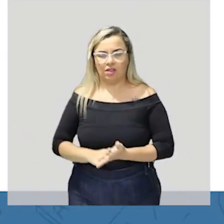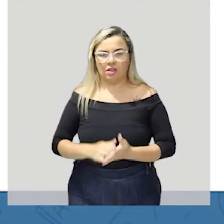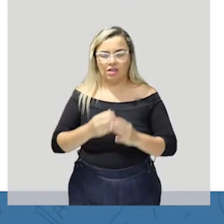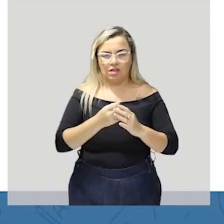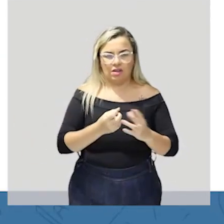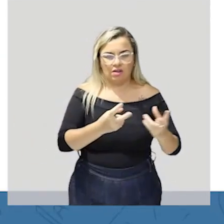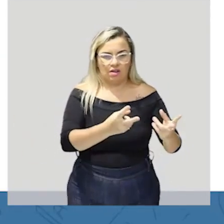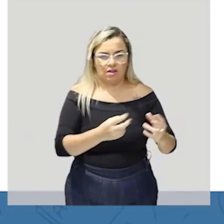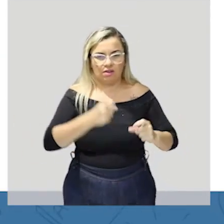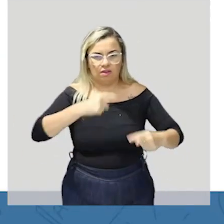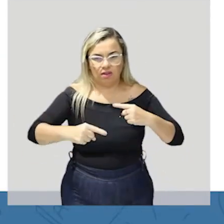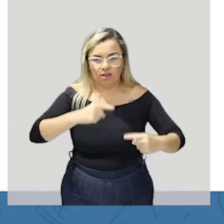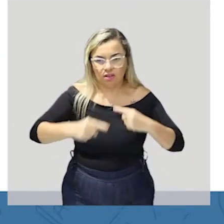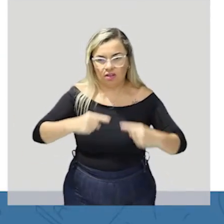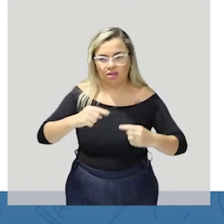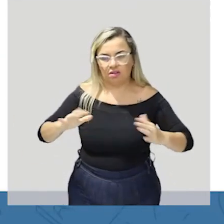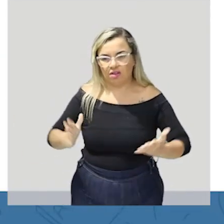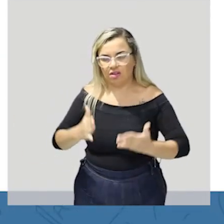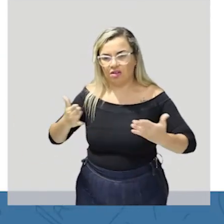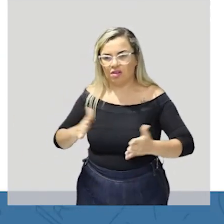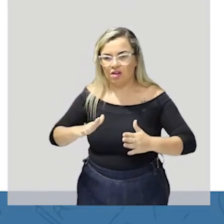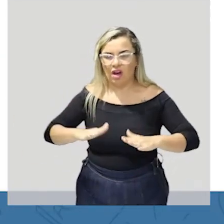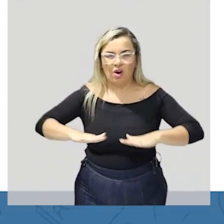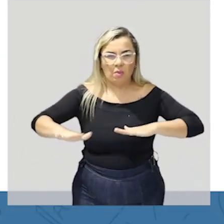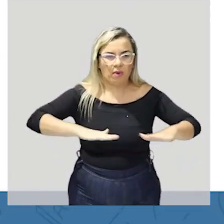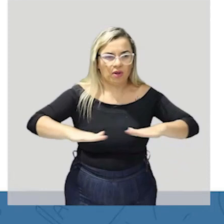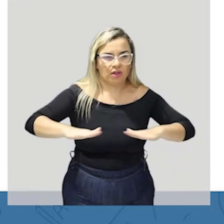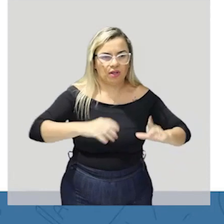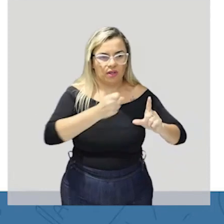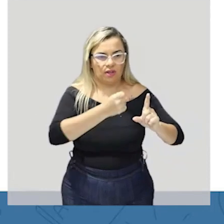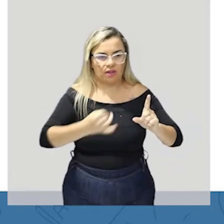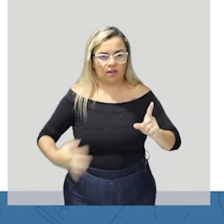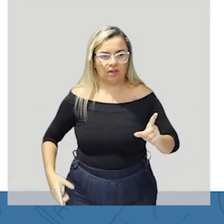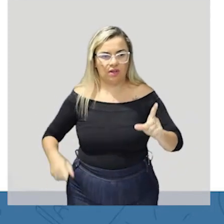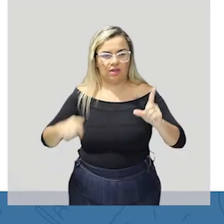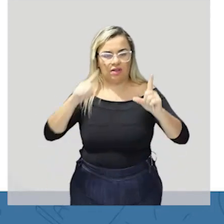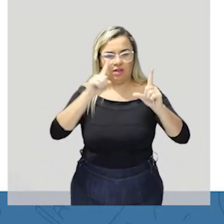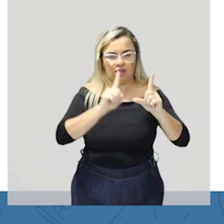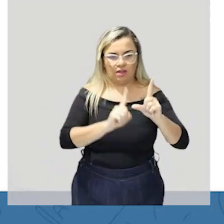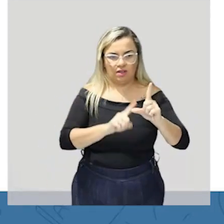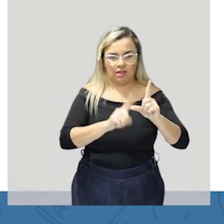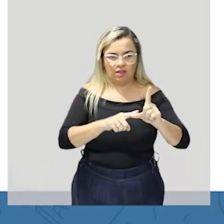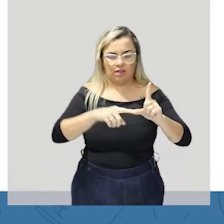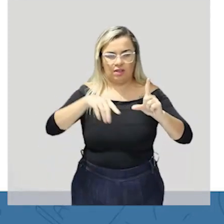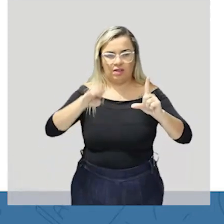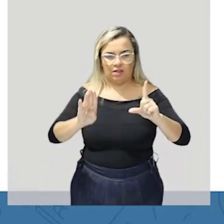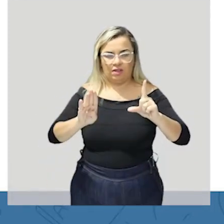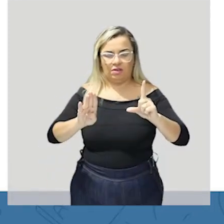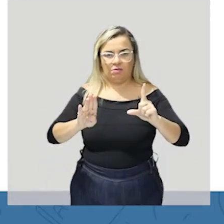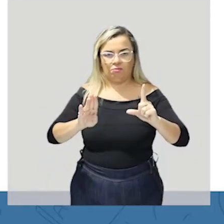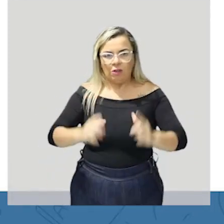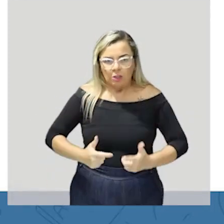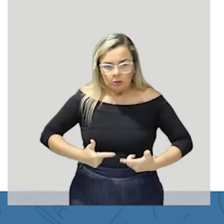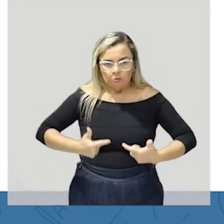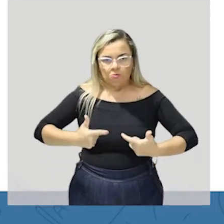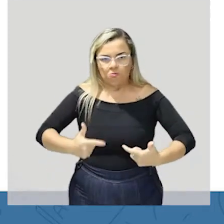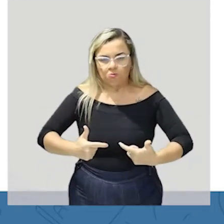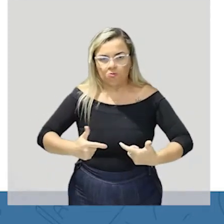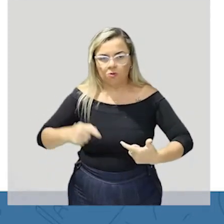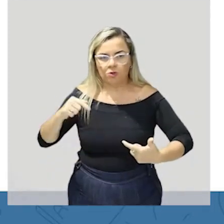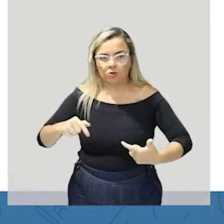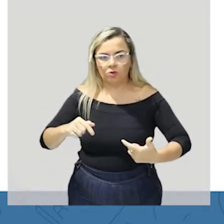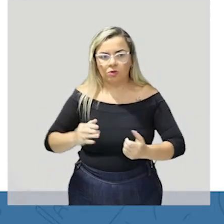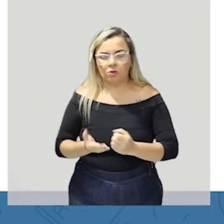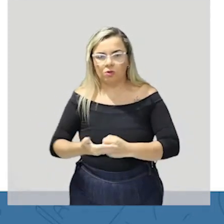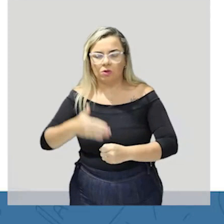mobilização nessa guerra civil, descrita qual foi? O combate ao quê? Ao fascismo. Resposta letra B, de bola. Não é